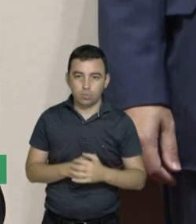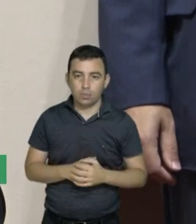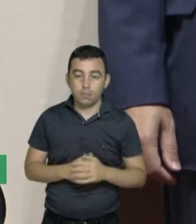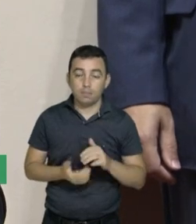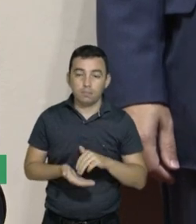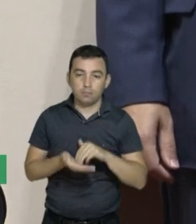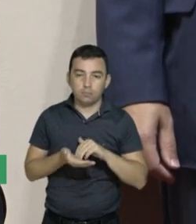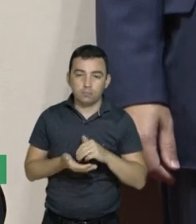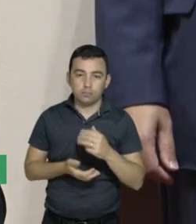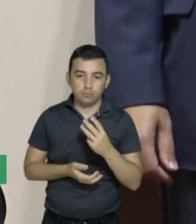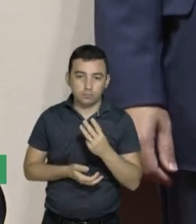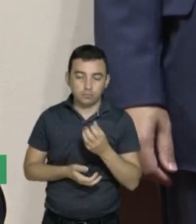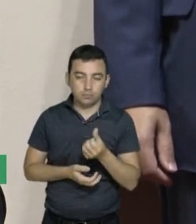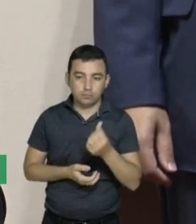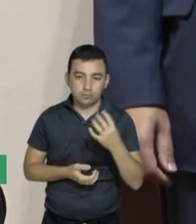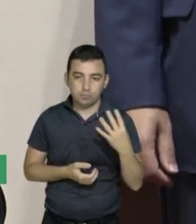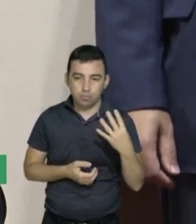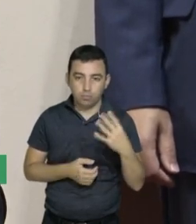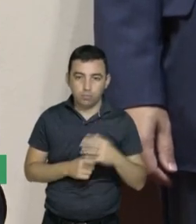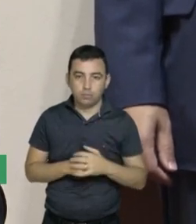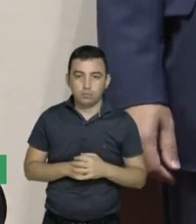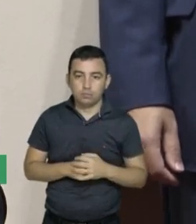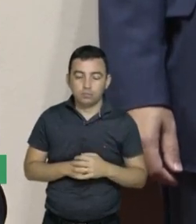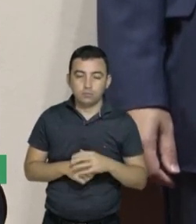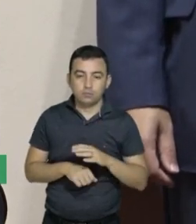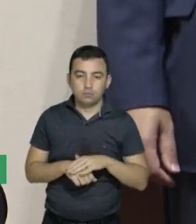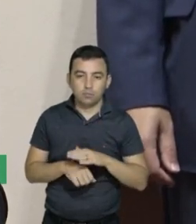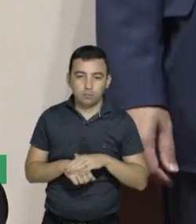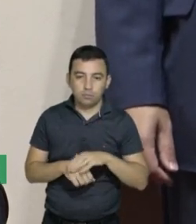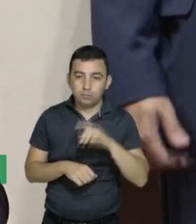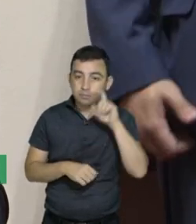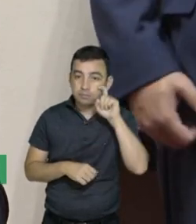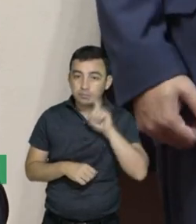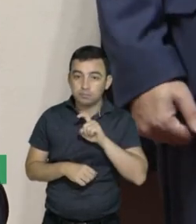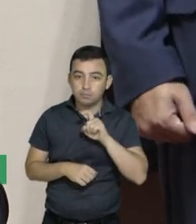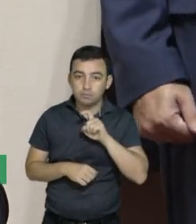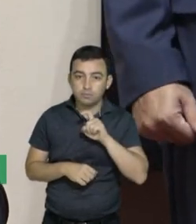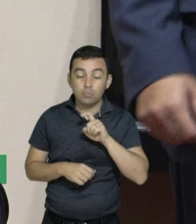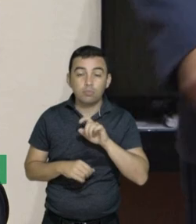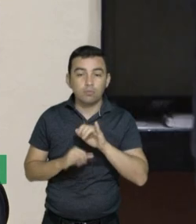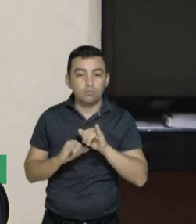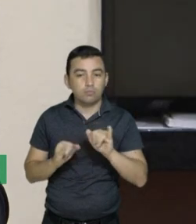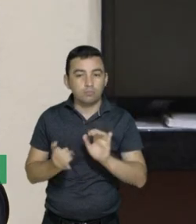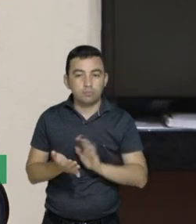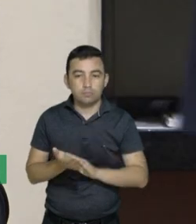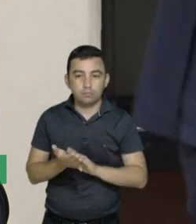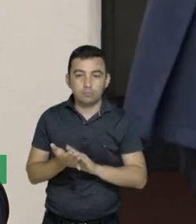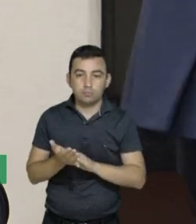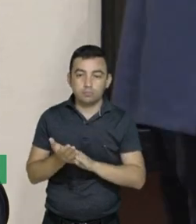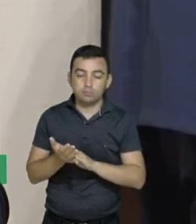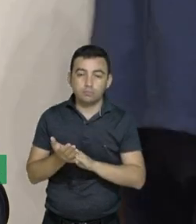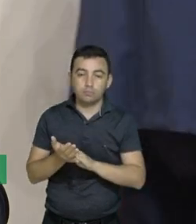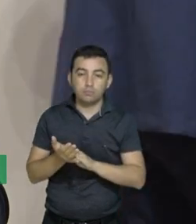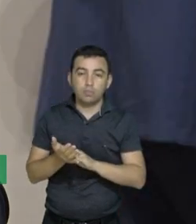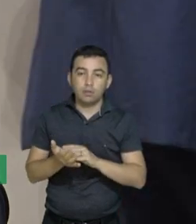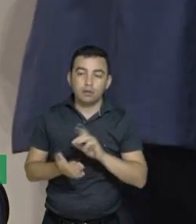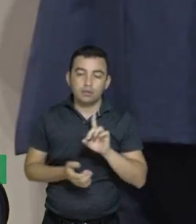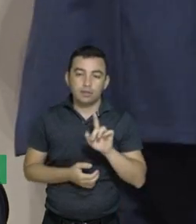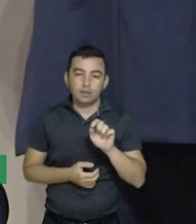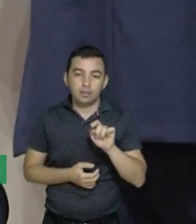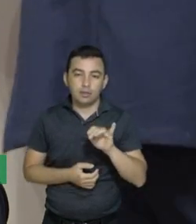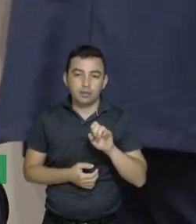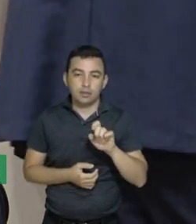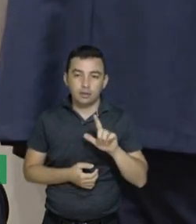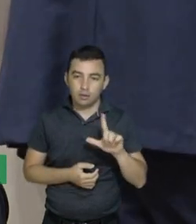Moção 364/2023 autoria Deputado Maurício peixe manifestando aplausos almajor da Polícia Militar Daniel Borges Monteiro